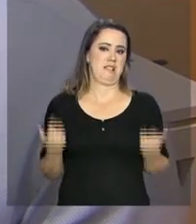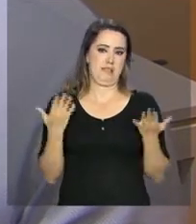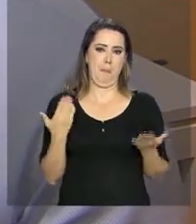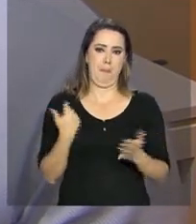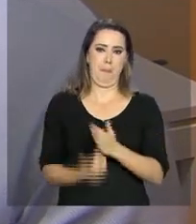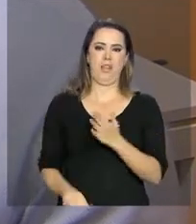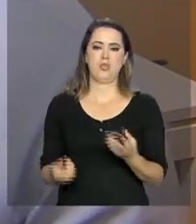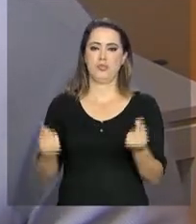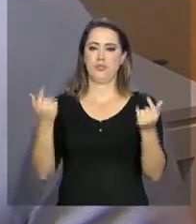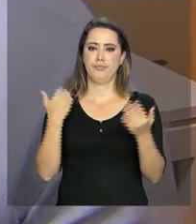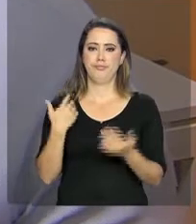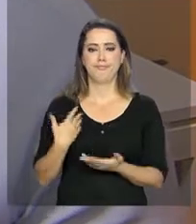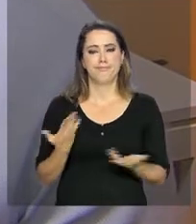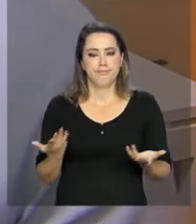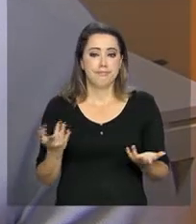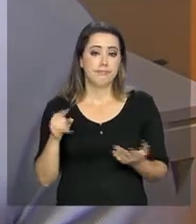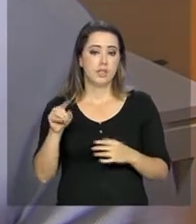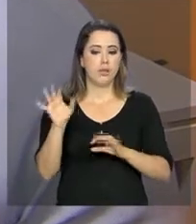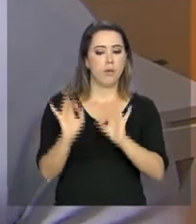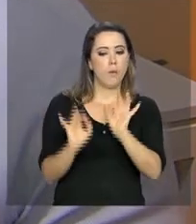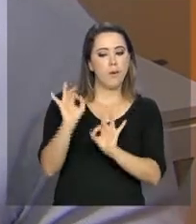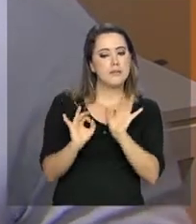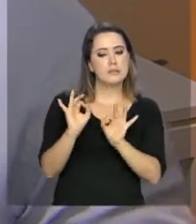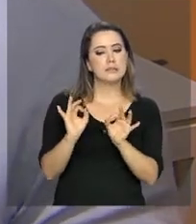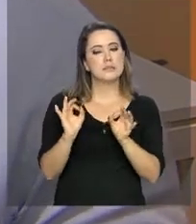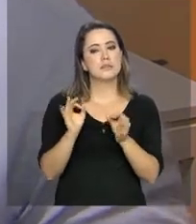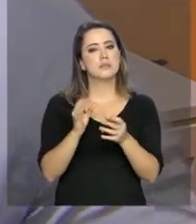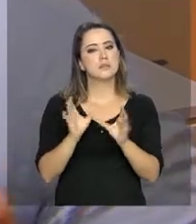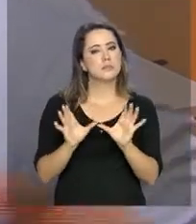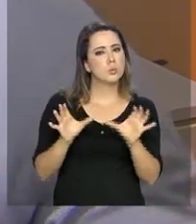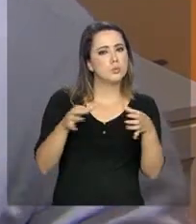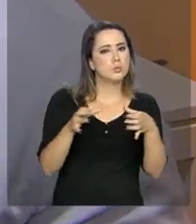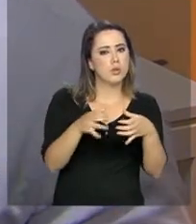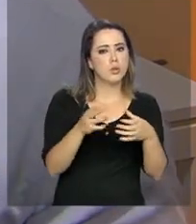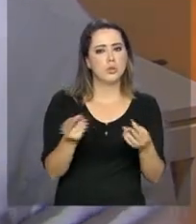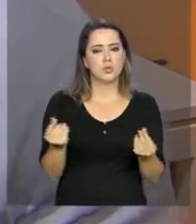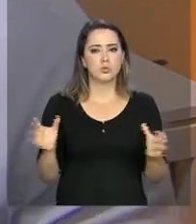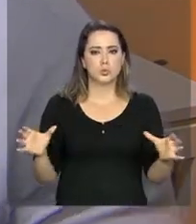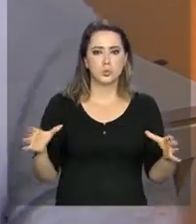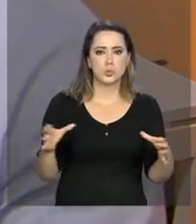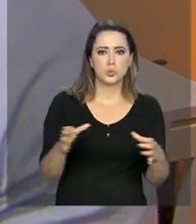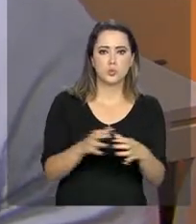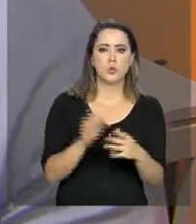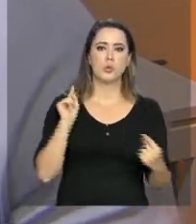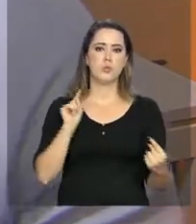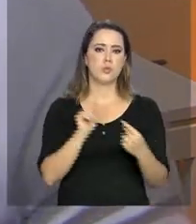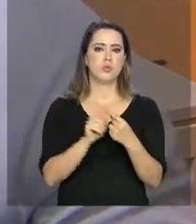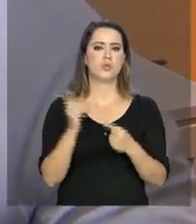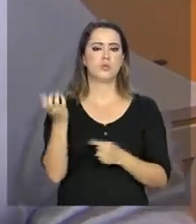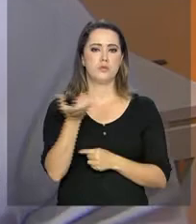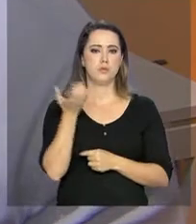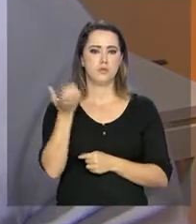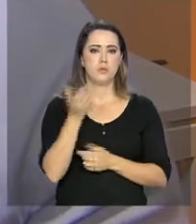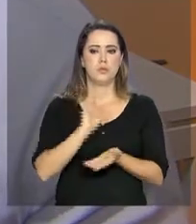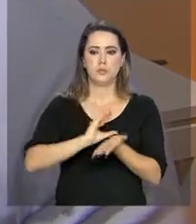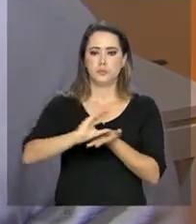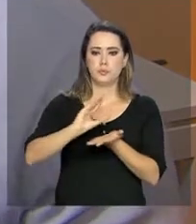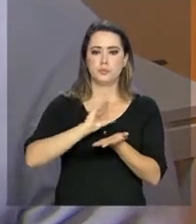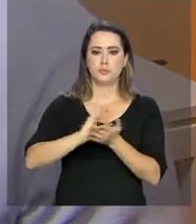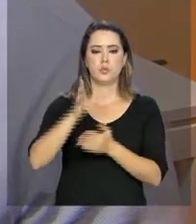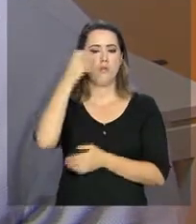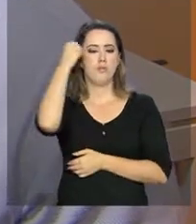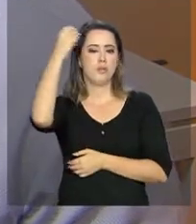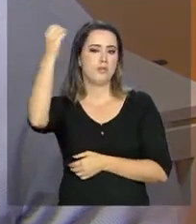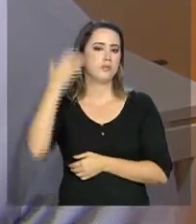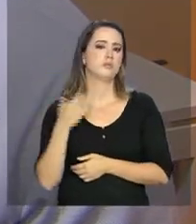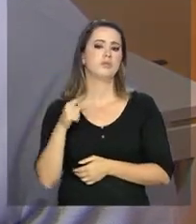dinheiro por bobeira então você consegue se reorganizar e conseguiu juntar mais dinheiro para o objetivo que você quer seja investir seja fazer uma viagem